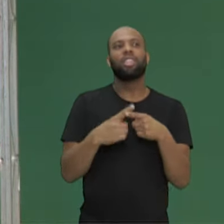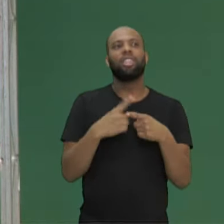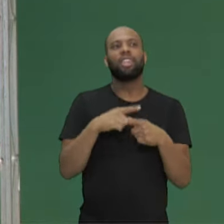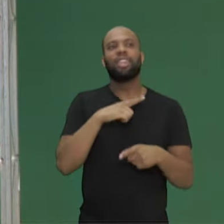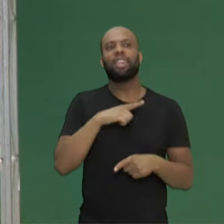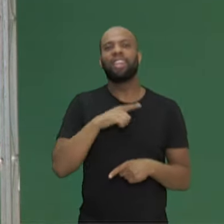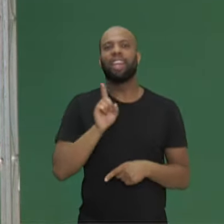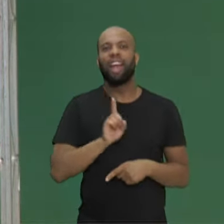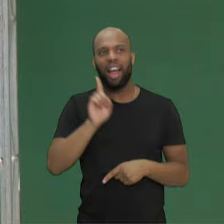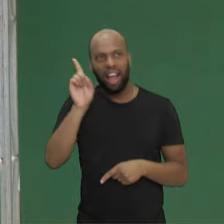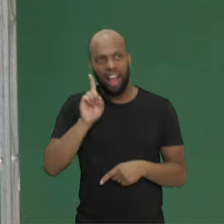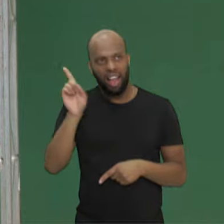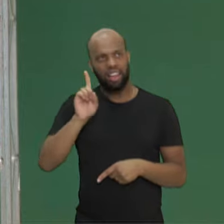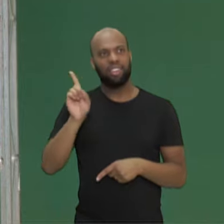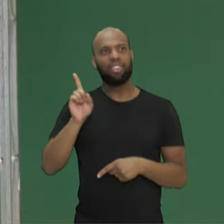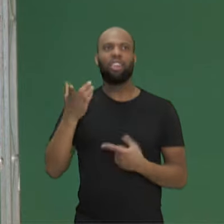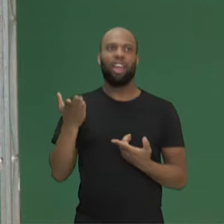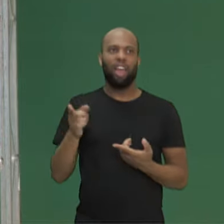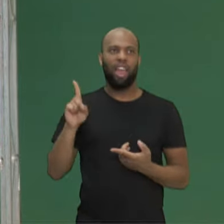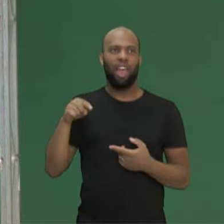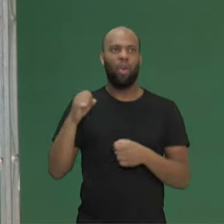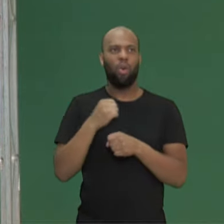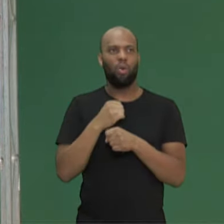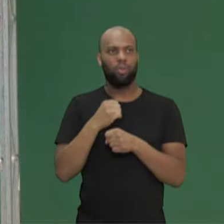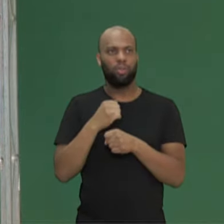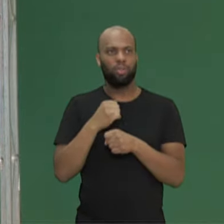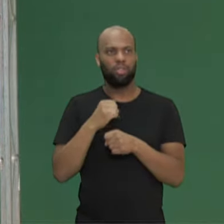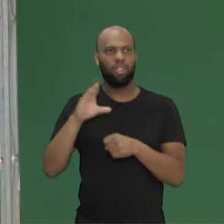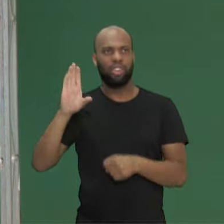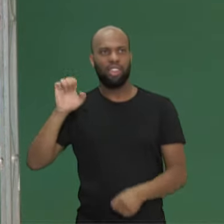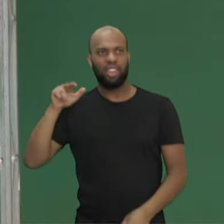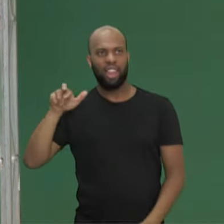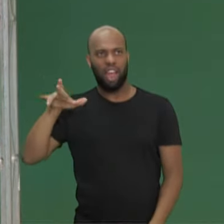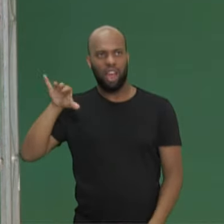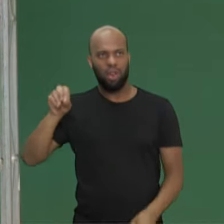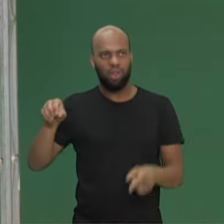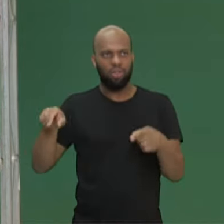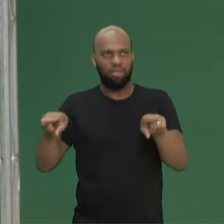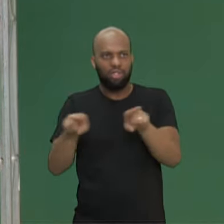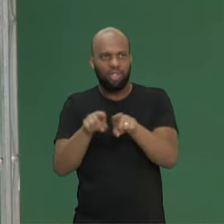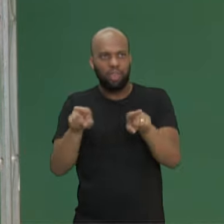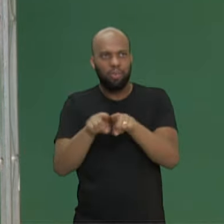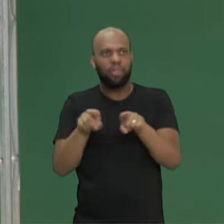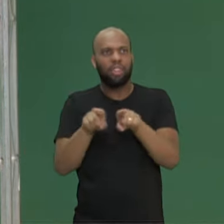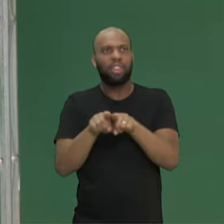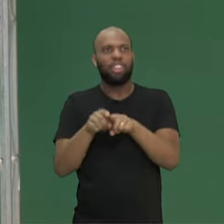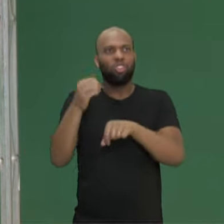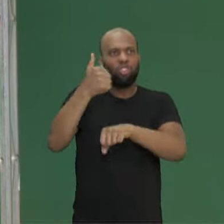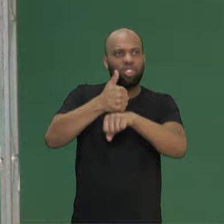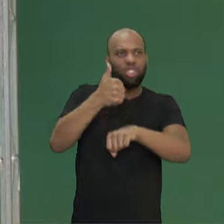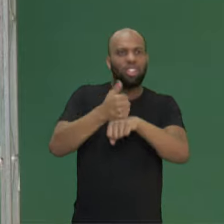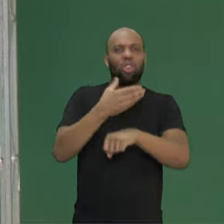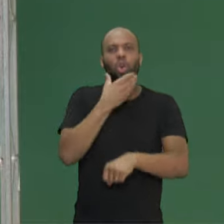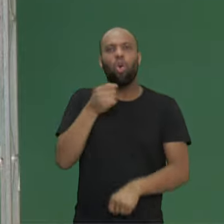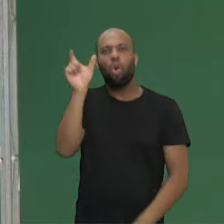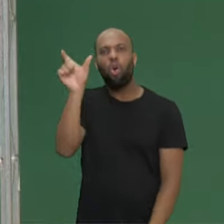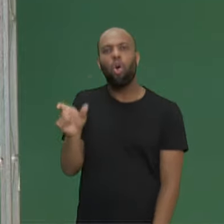de direção de G.C. Malman, né? Iluminação do Guilherme Mendes, tá? Que fez aquela cena da estrela, lembra? Aquela luz linda que eu mostrei para